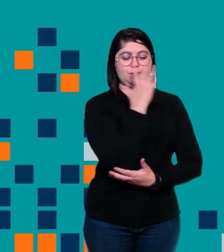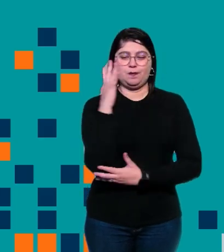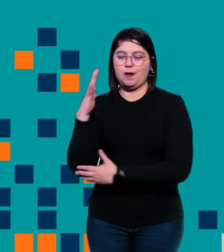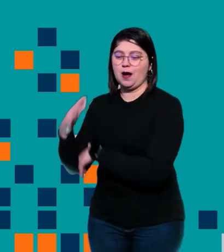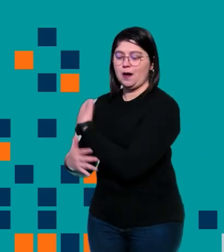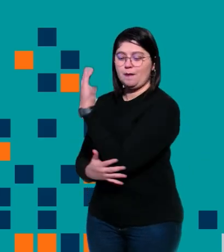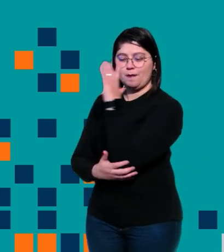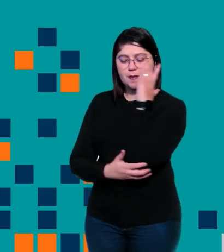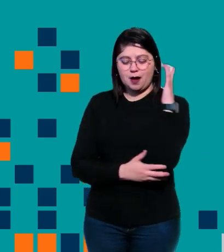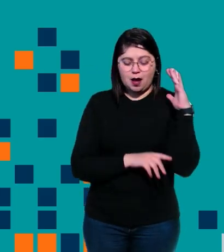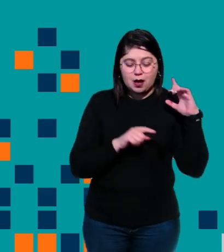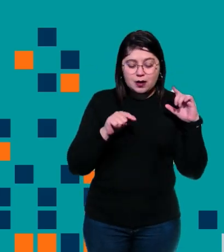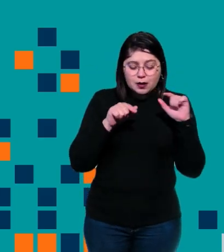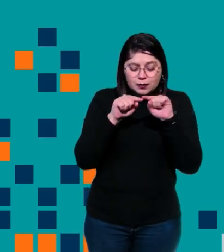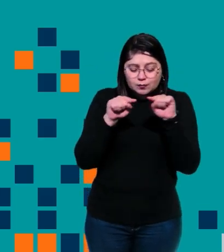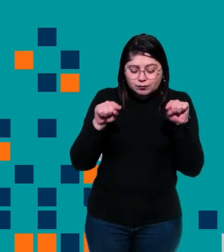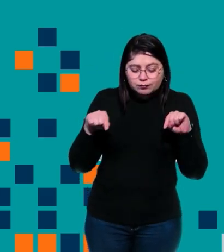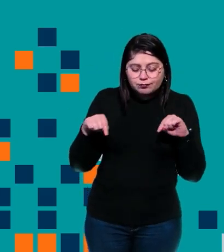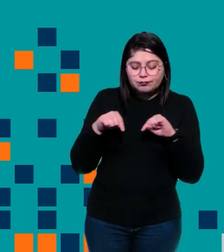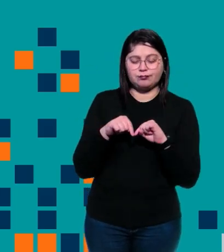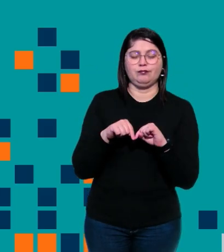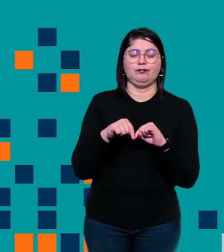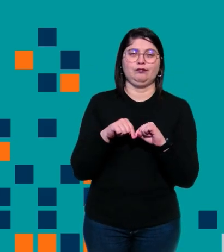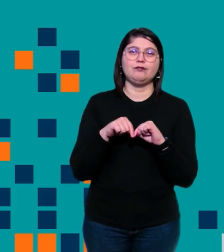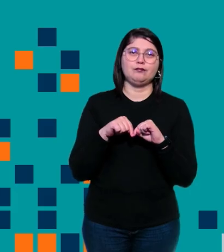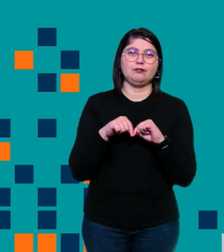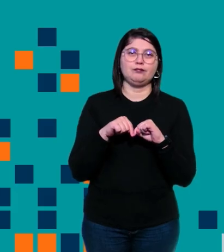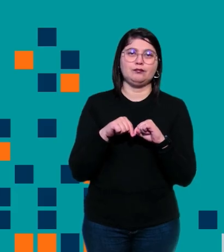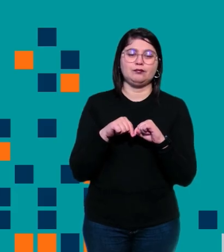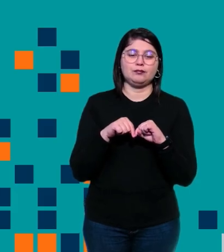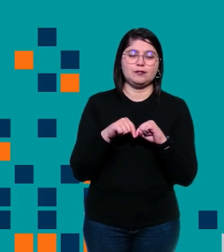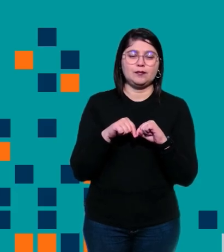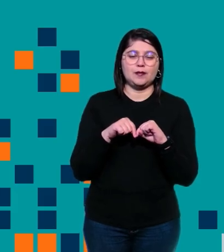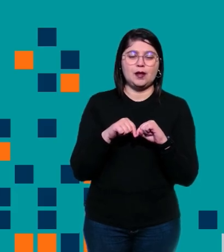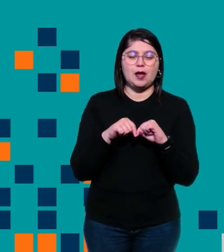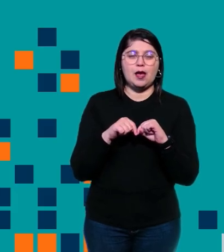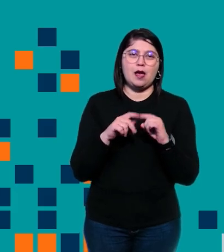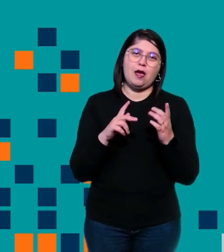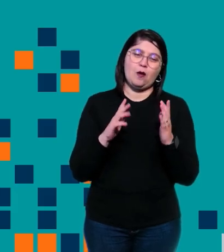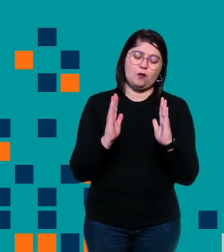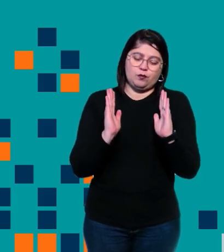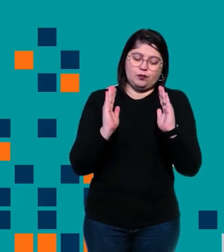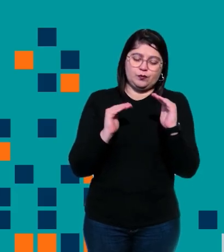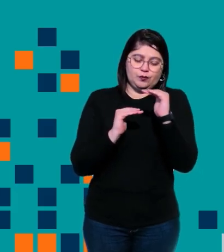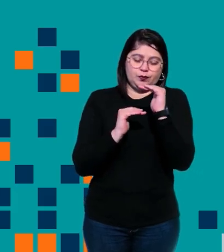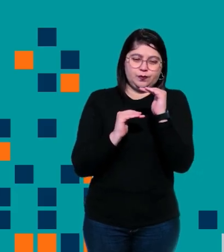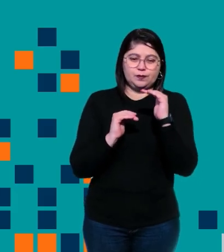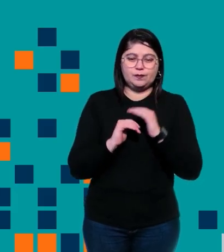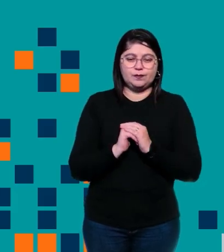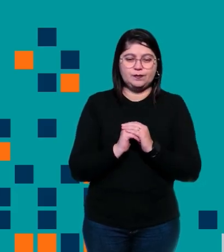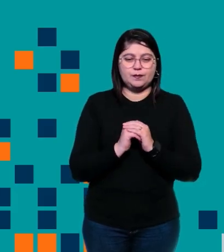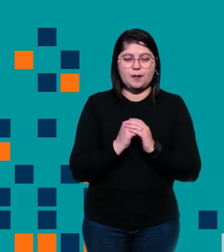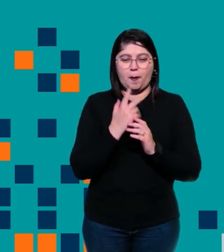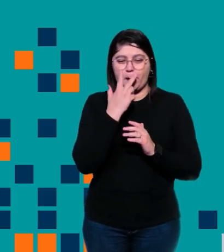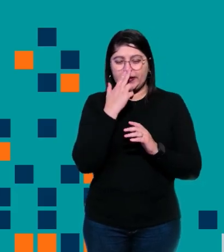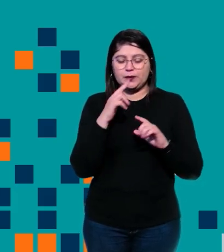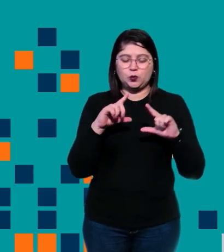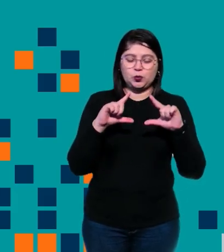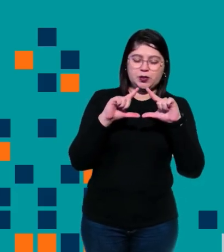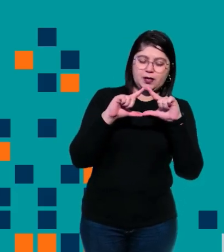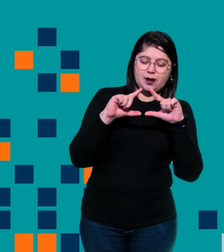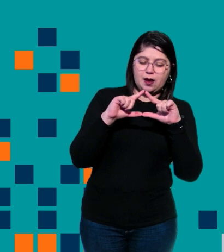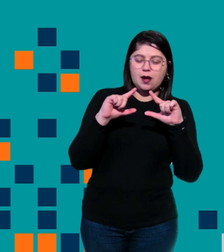que sobrava era esse meio trapézio, né? Assim, um triângulo, um